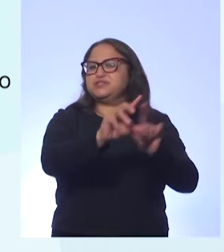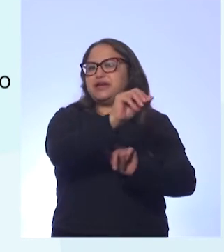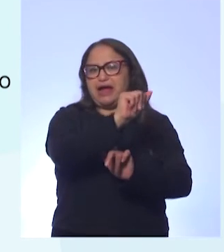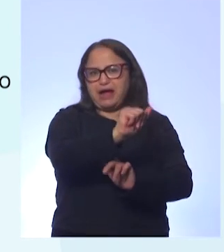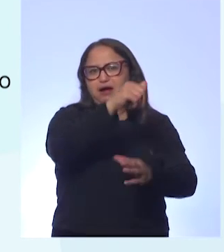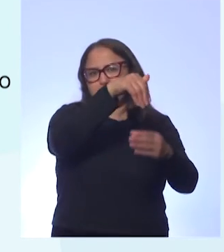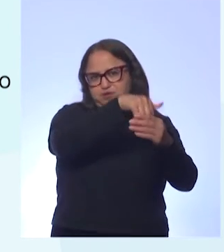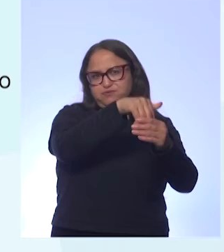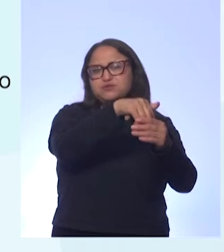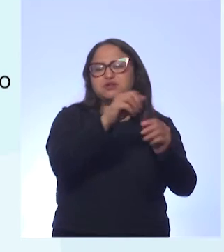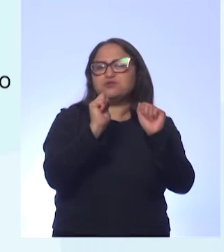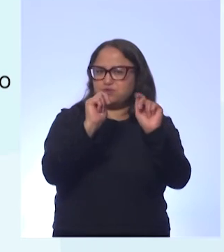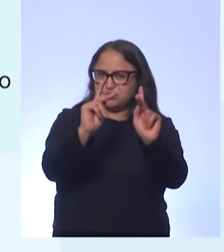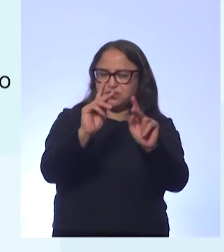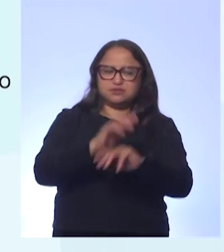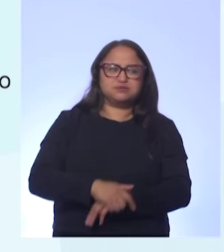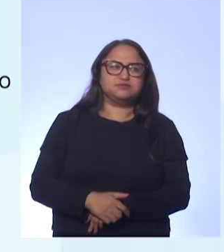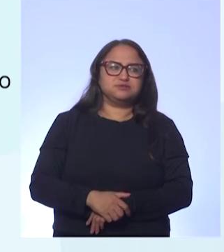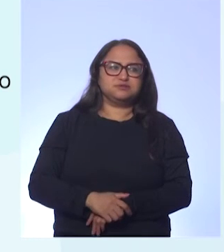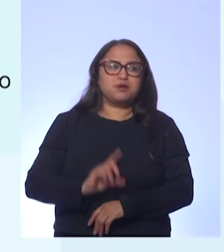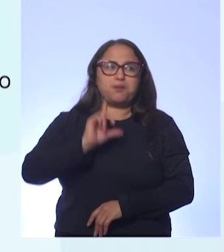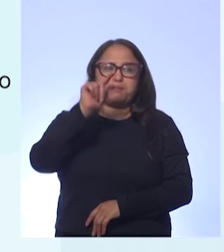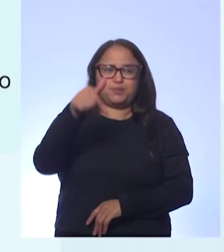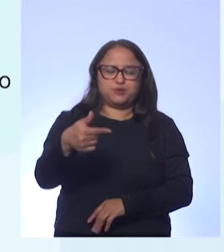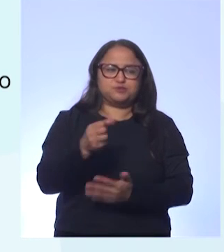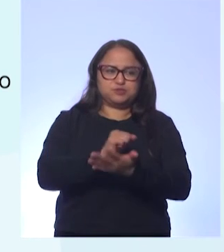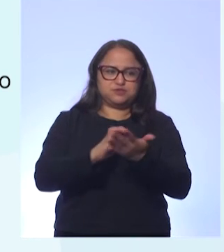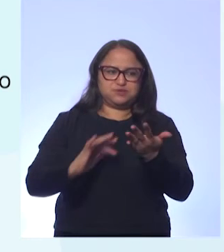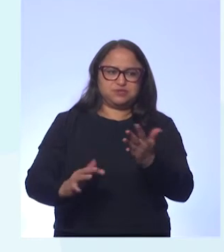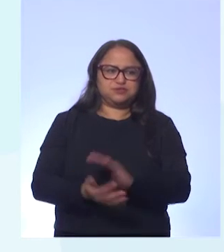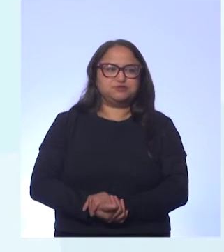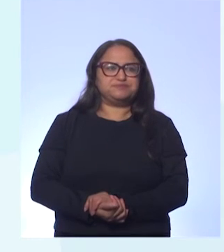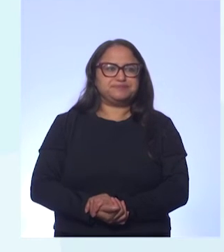certo? Beleza? Vamos para o próximo, então.